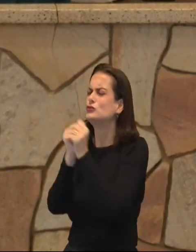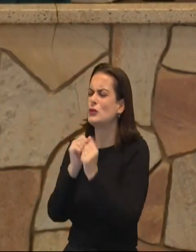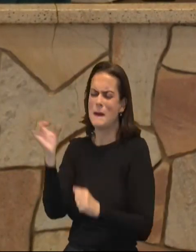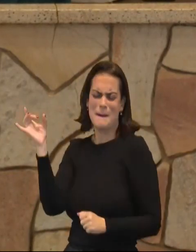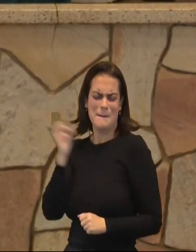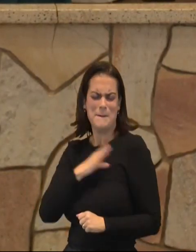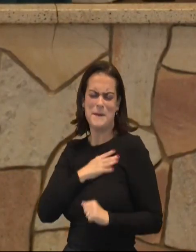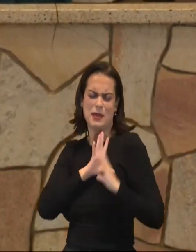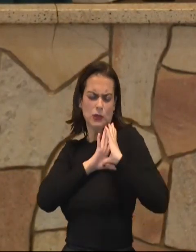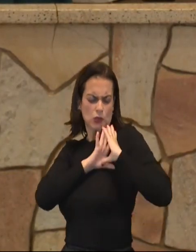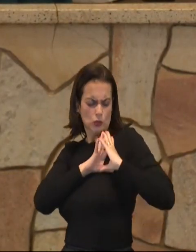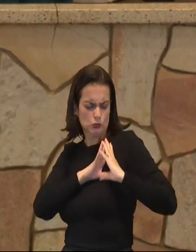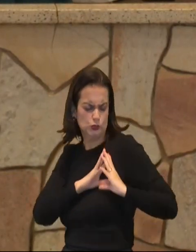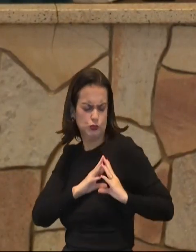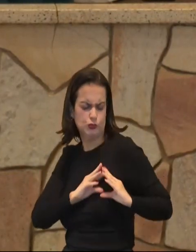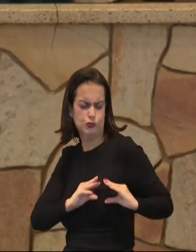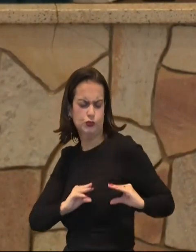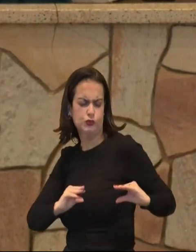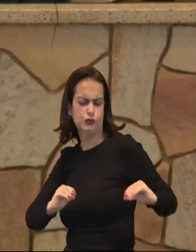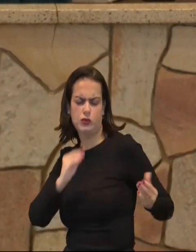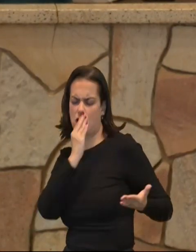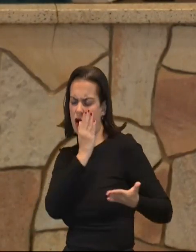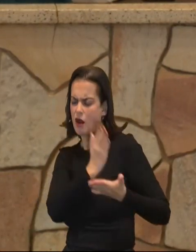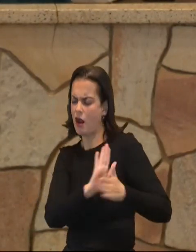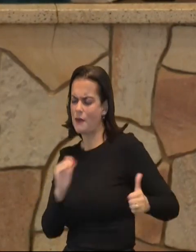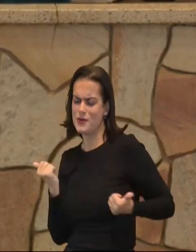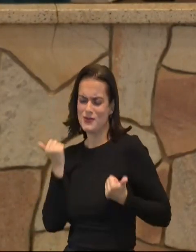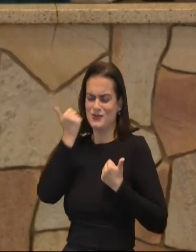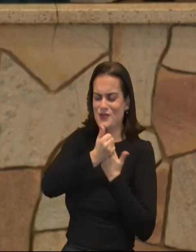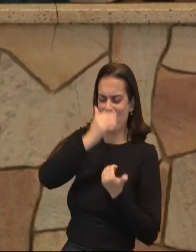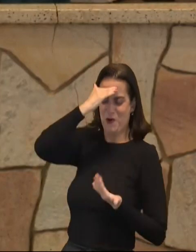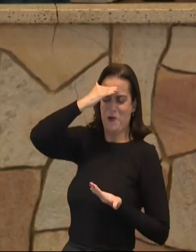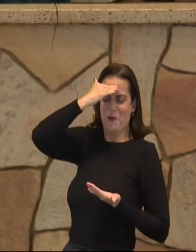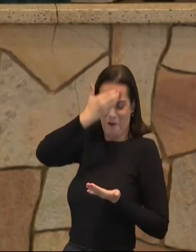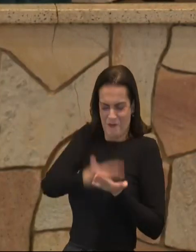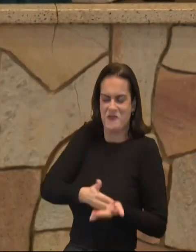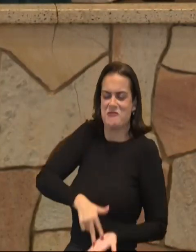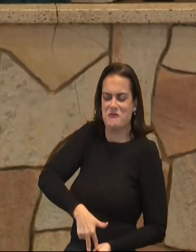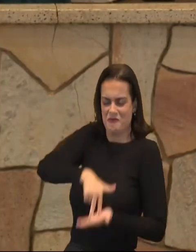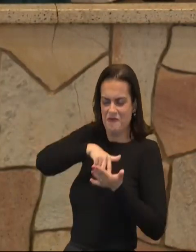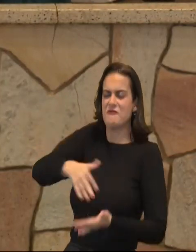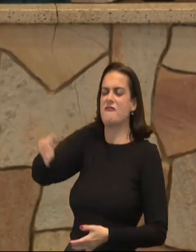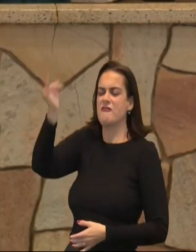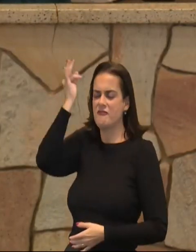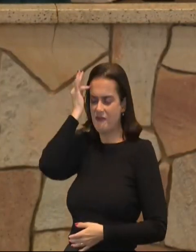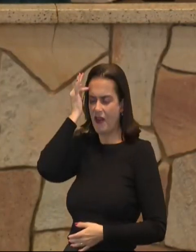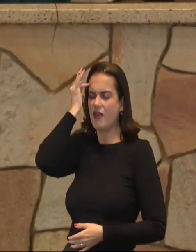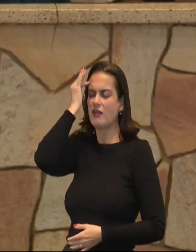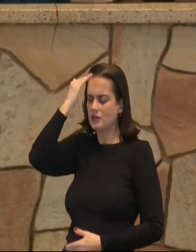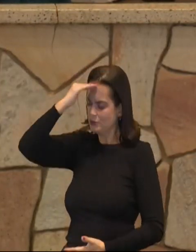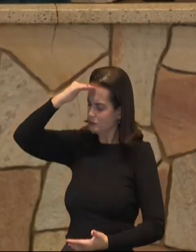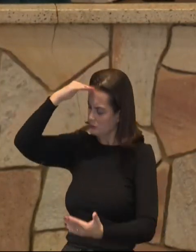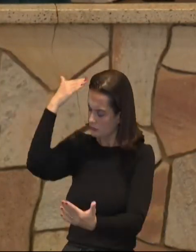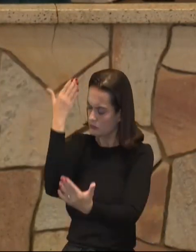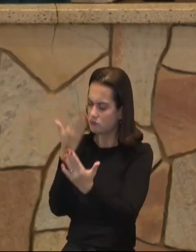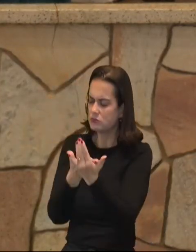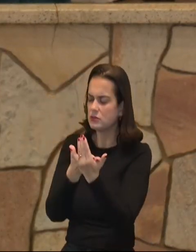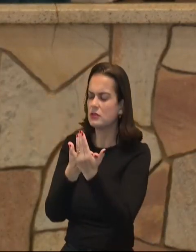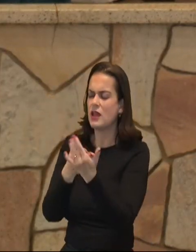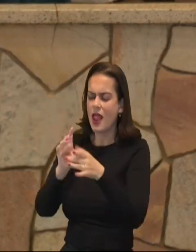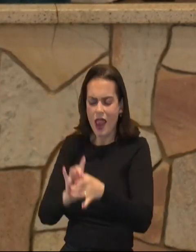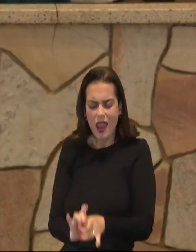medo seja, Pai, neste lugar, substituído pela confiança, pela fé e pela certeza que